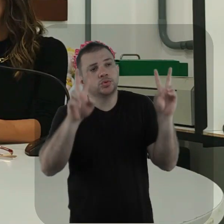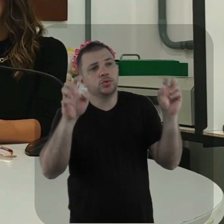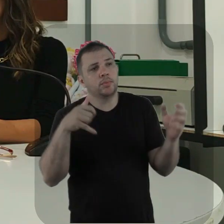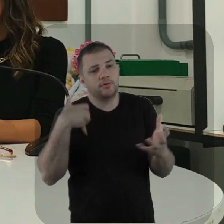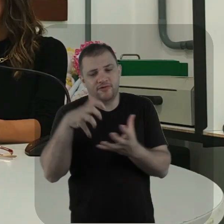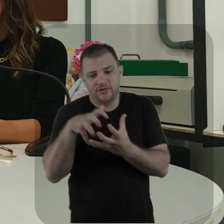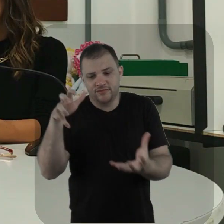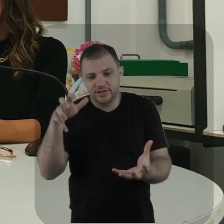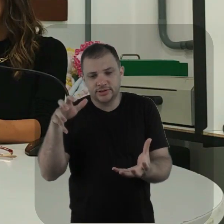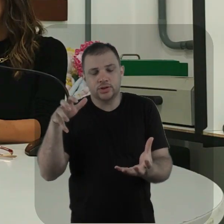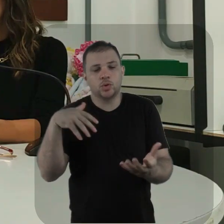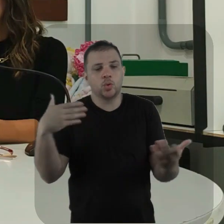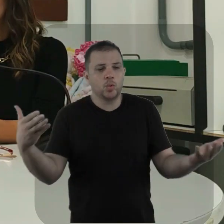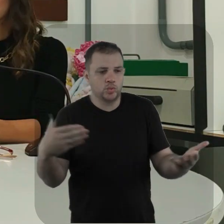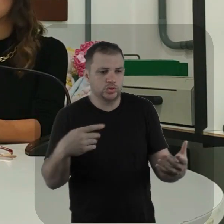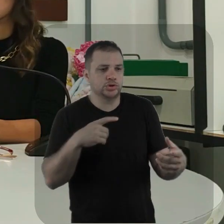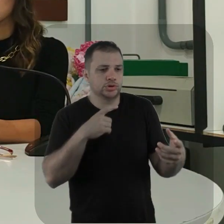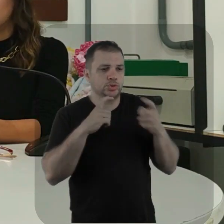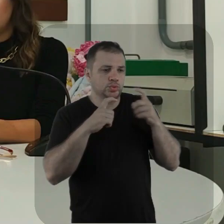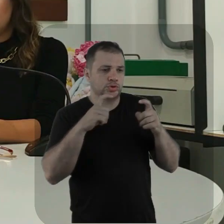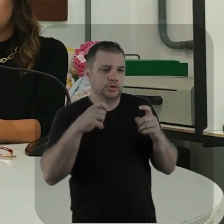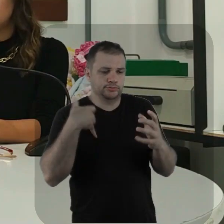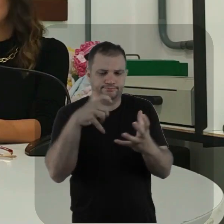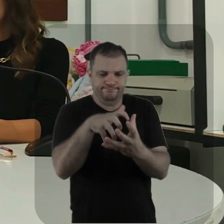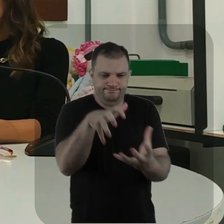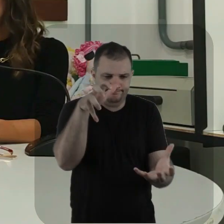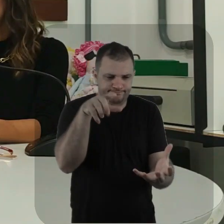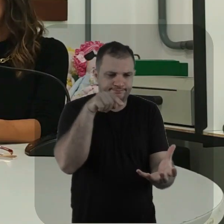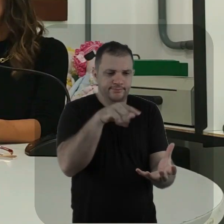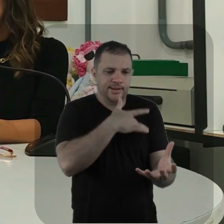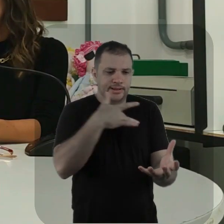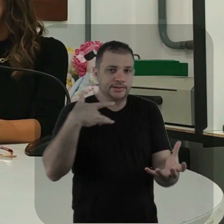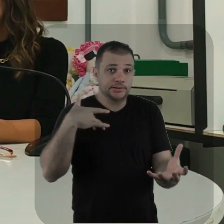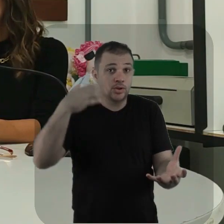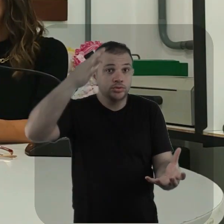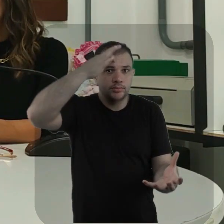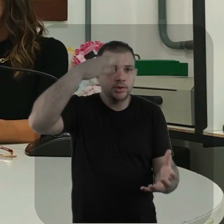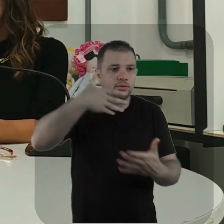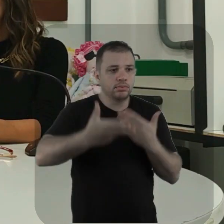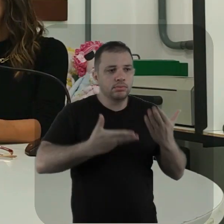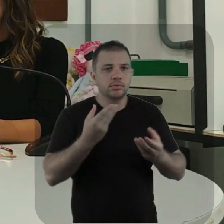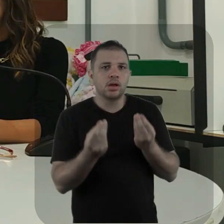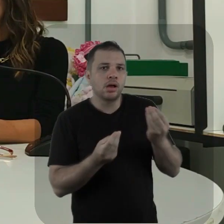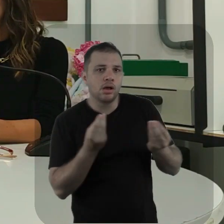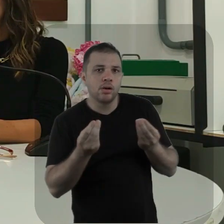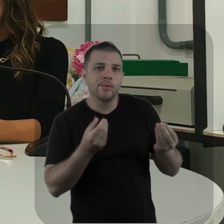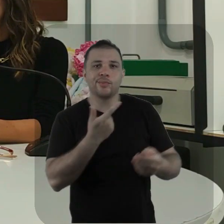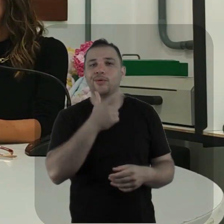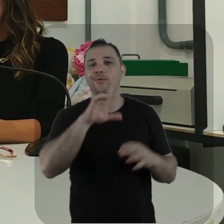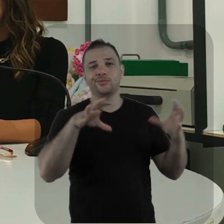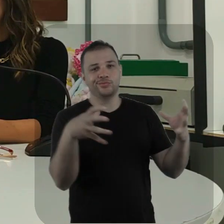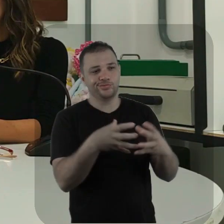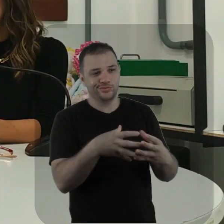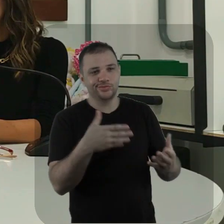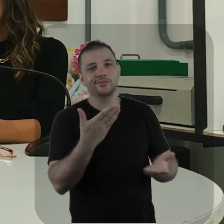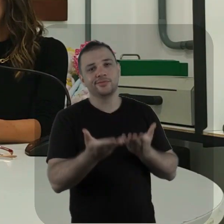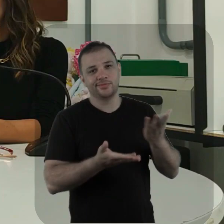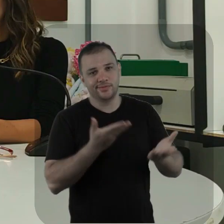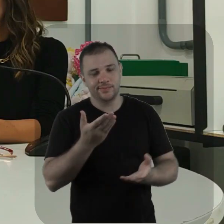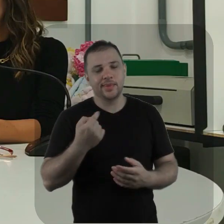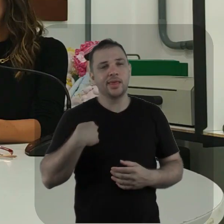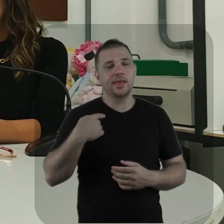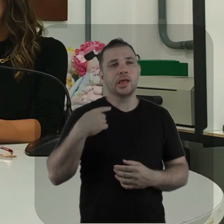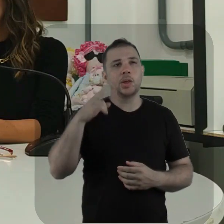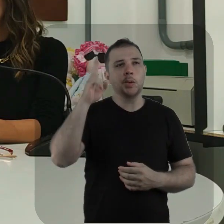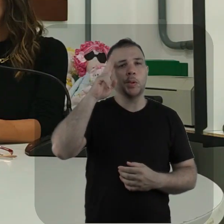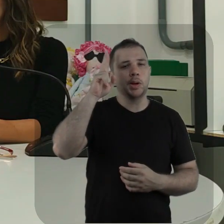também essa questão como envelhecer de modo saudável, é uma outra população, né? Eu lembro